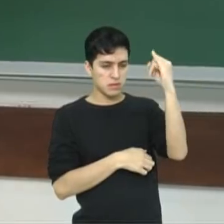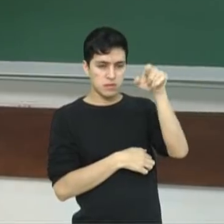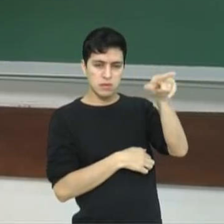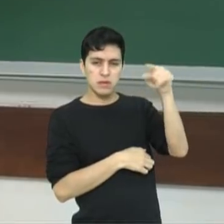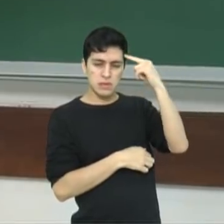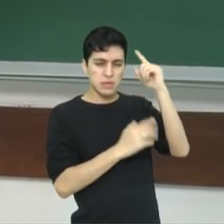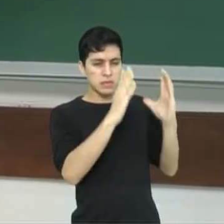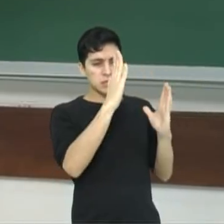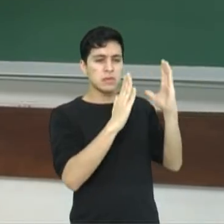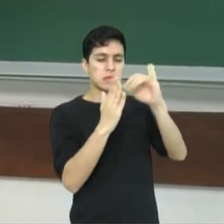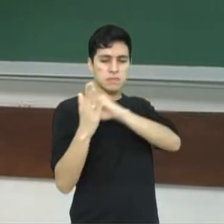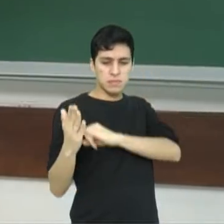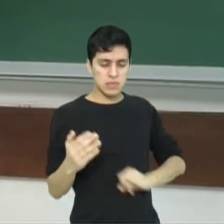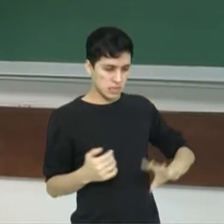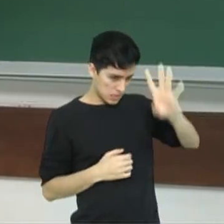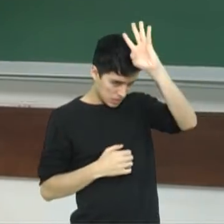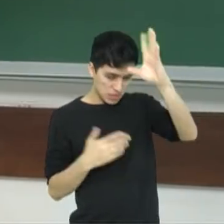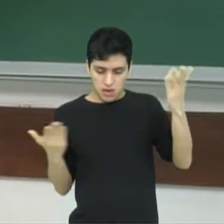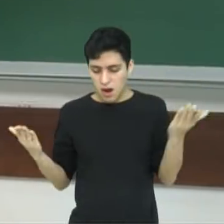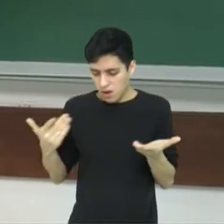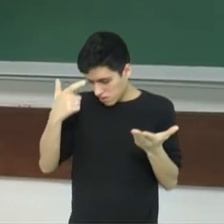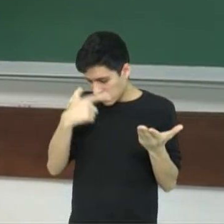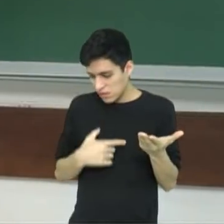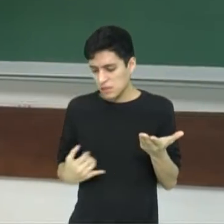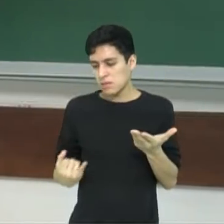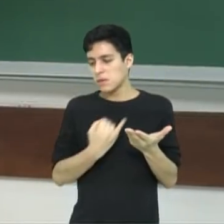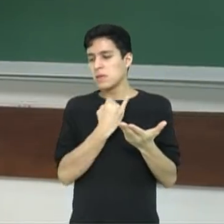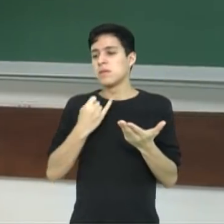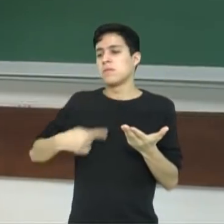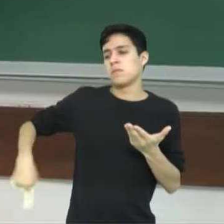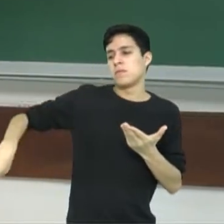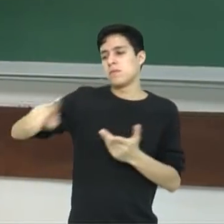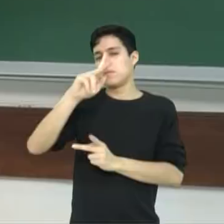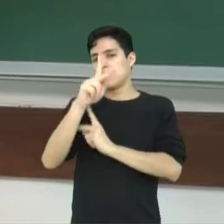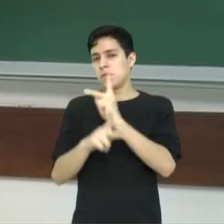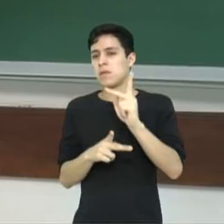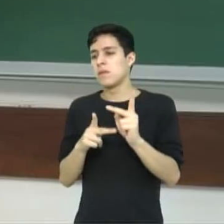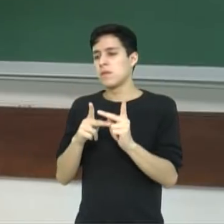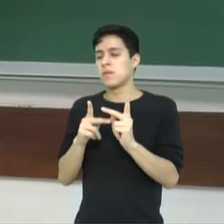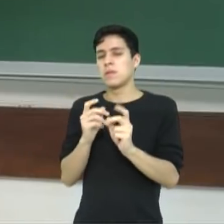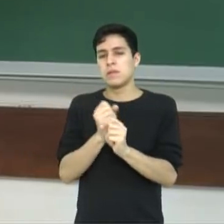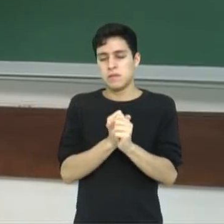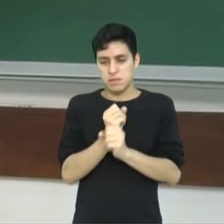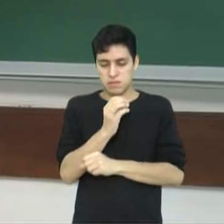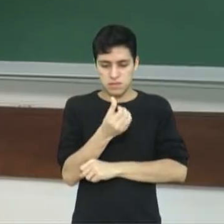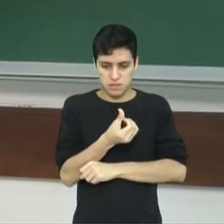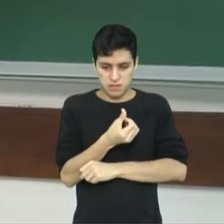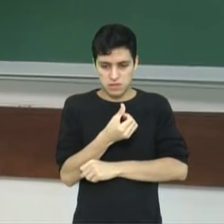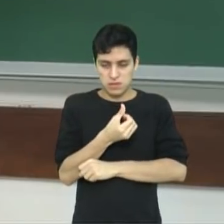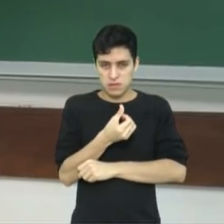politeístas, inclusive. Essa região da Kaaba era um espaço de um panteão